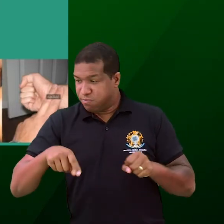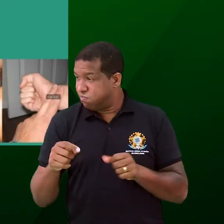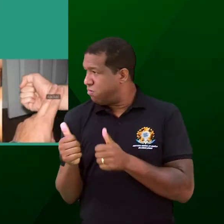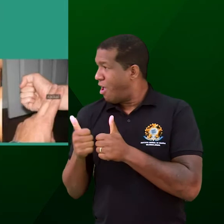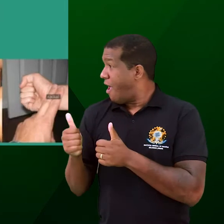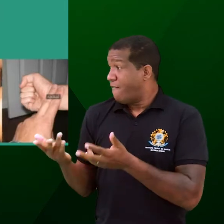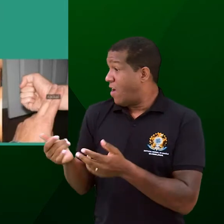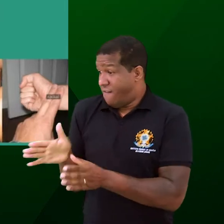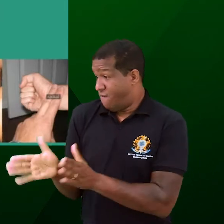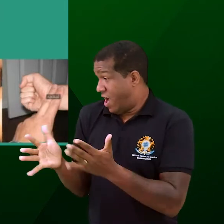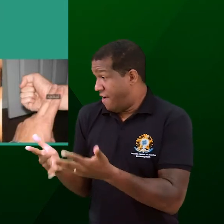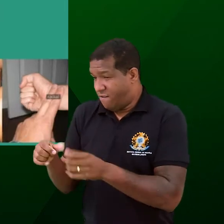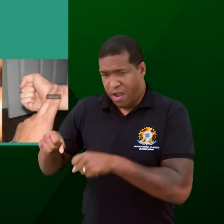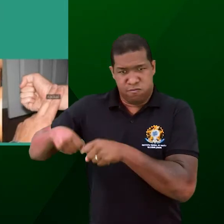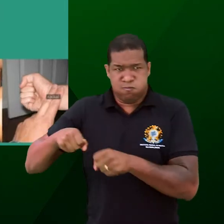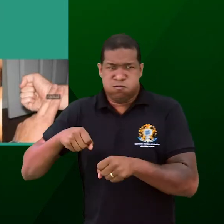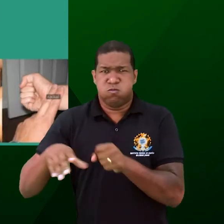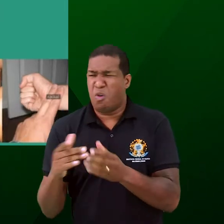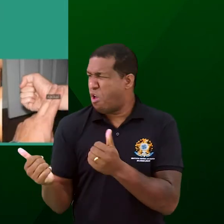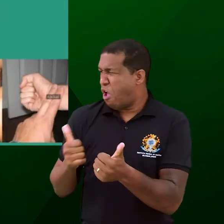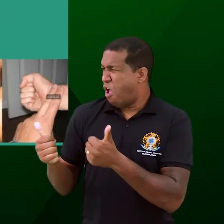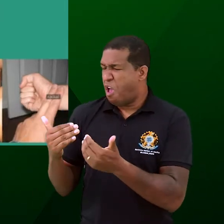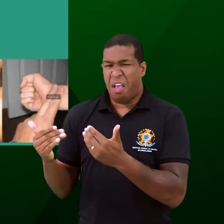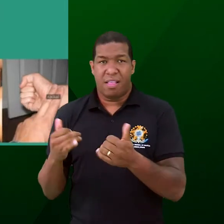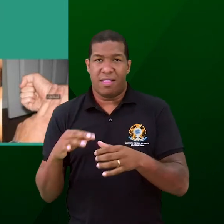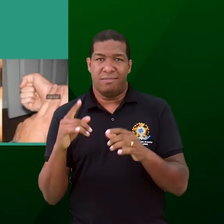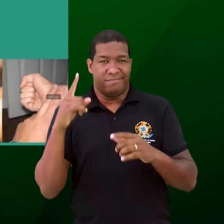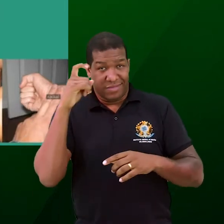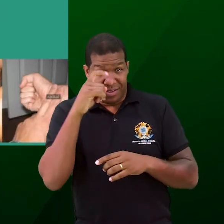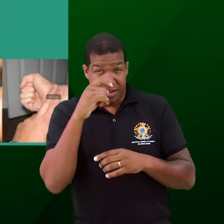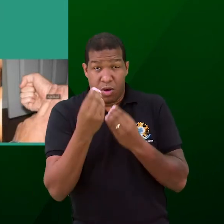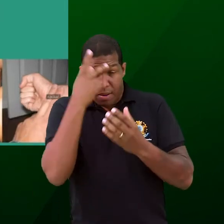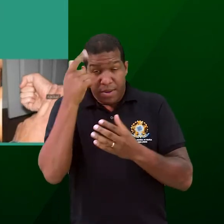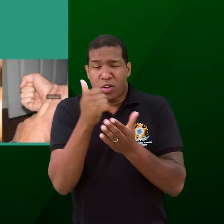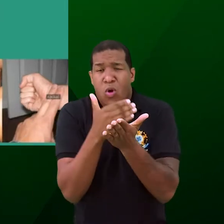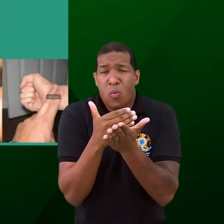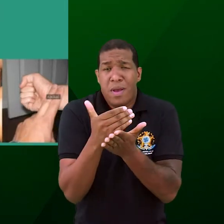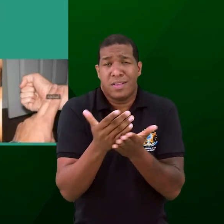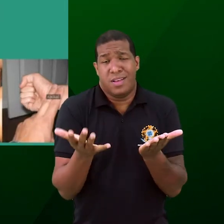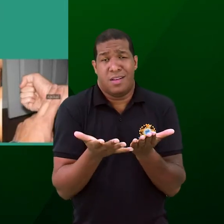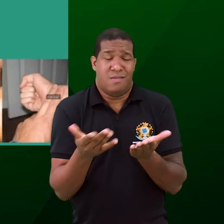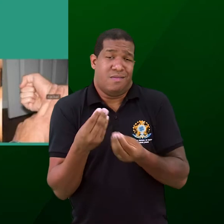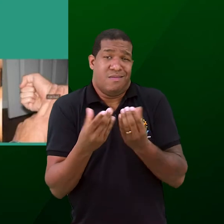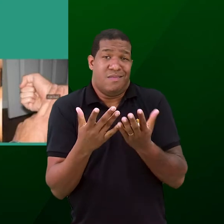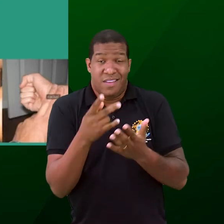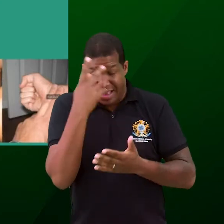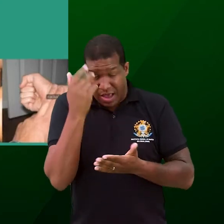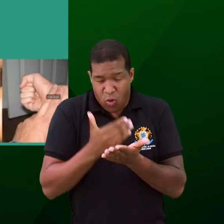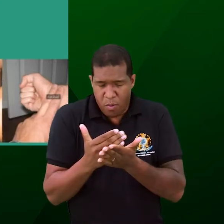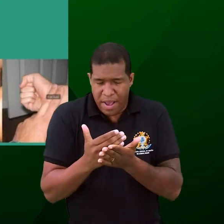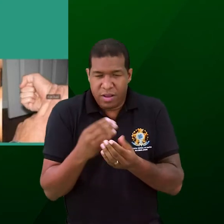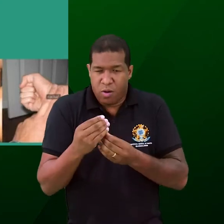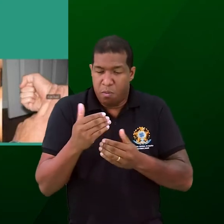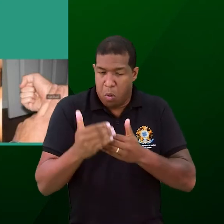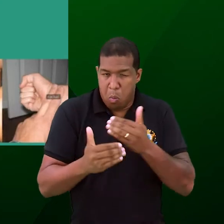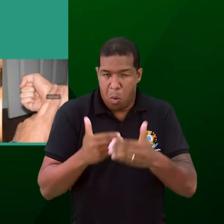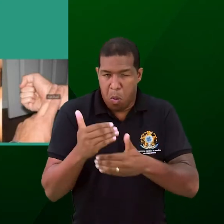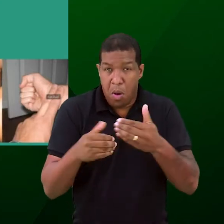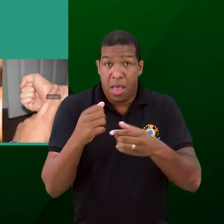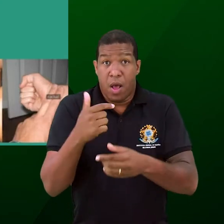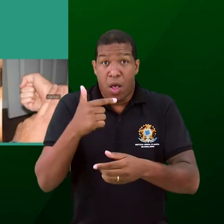correndo 5 vezes por semana, a gente não tem uma estrutura preparada do nosso corpo, a gente vai se machucar muito